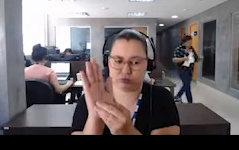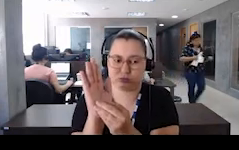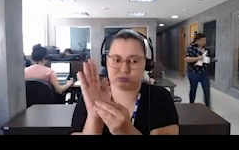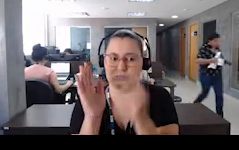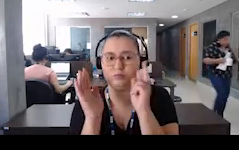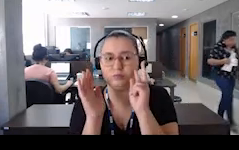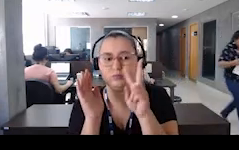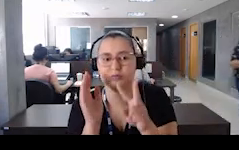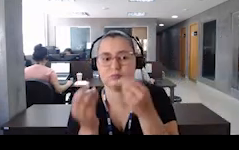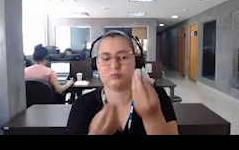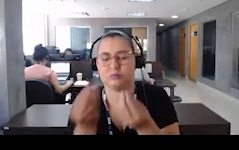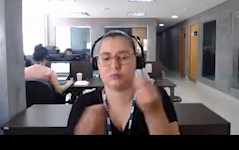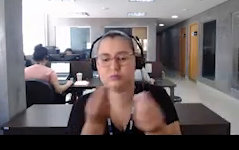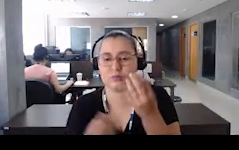a,